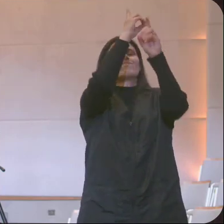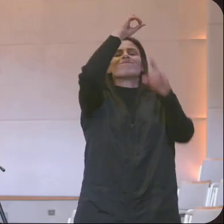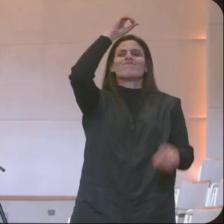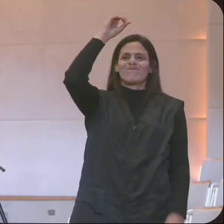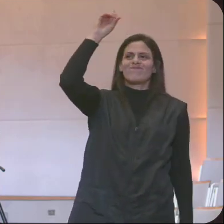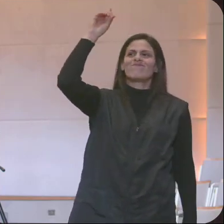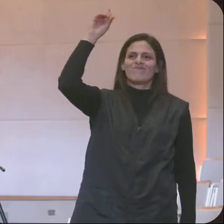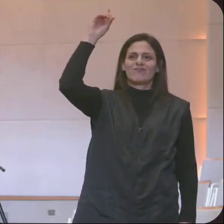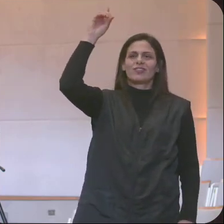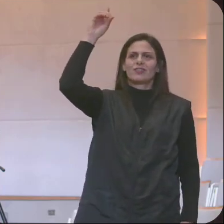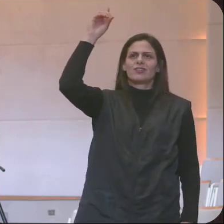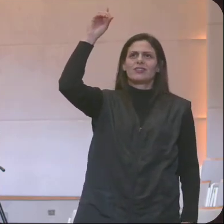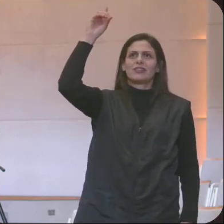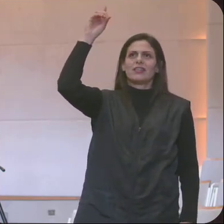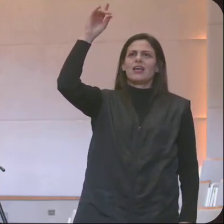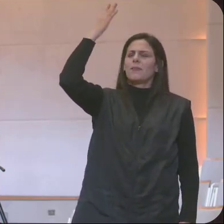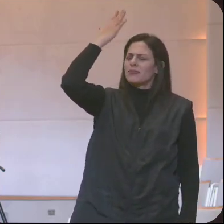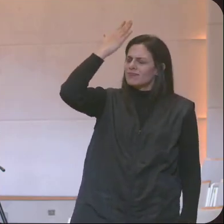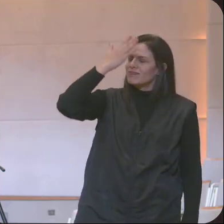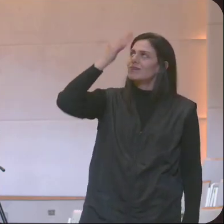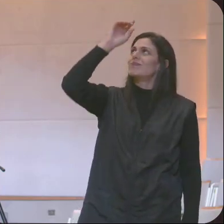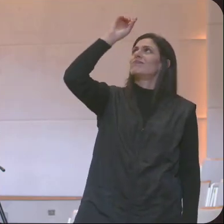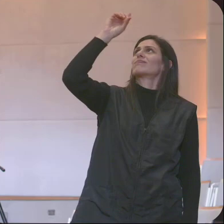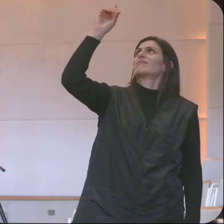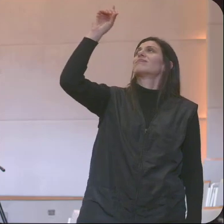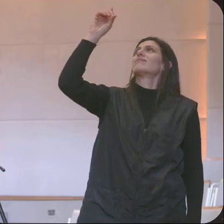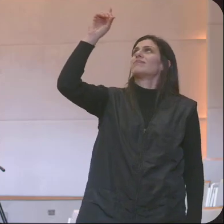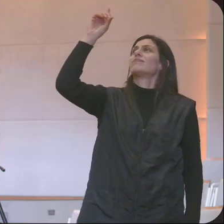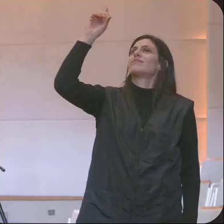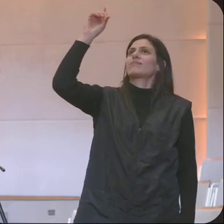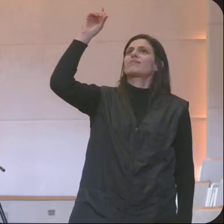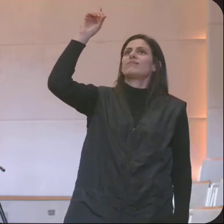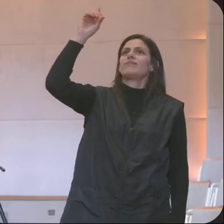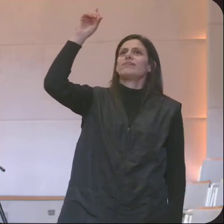para estar na presença de Deus.